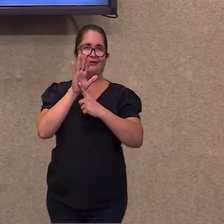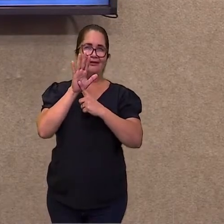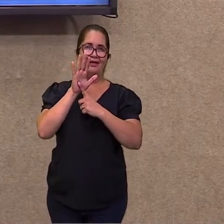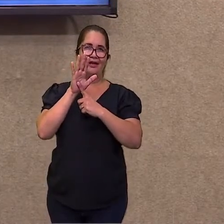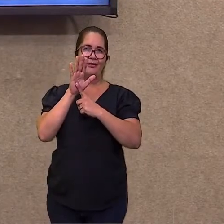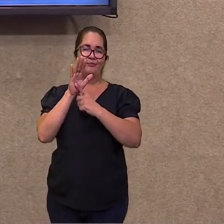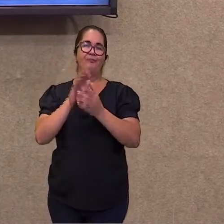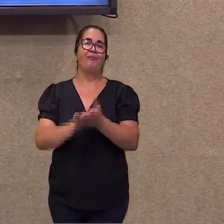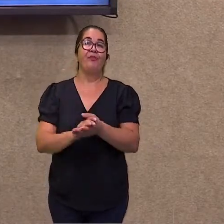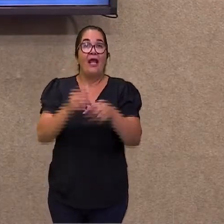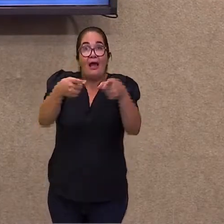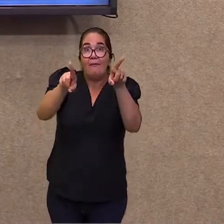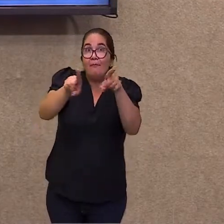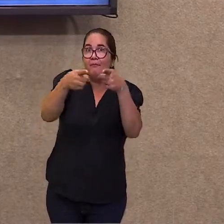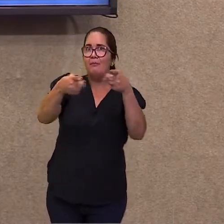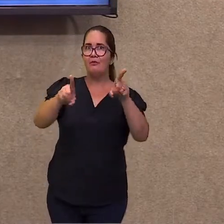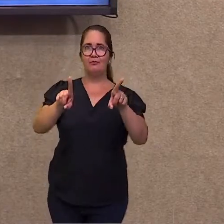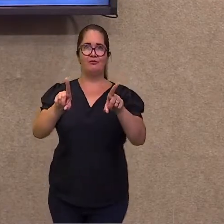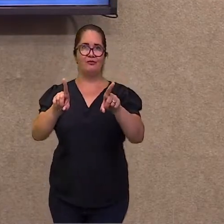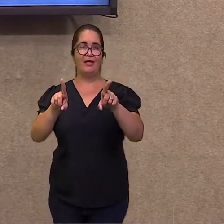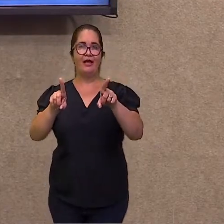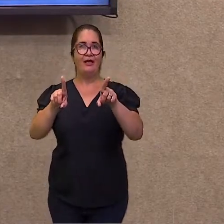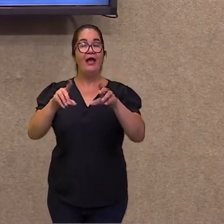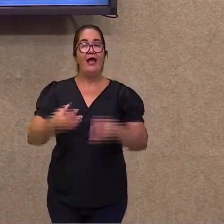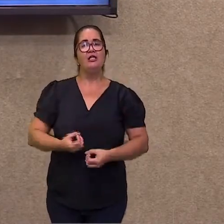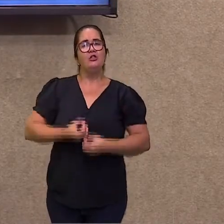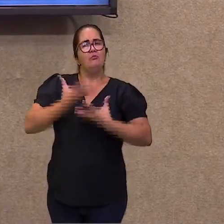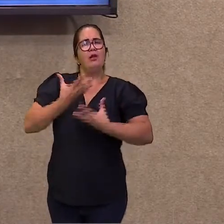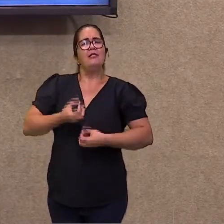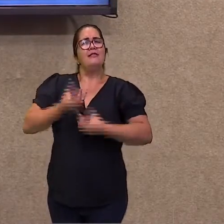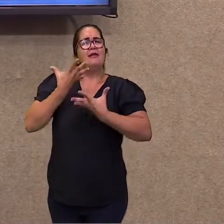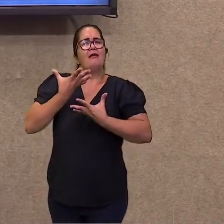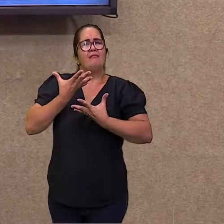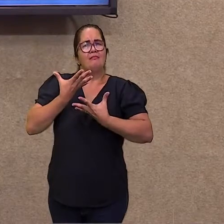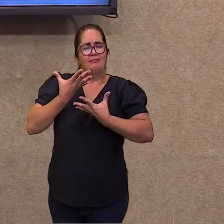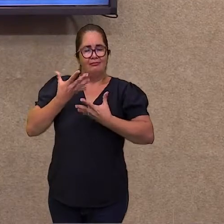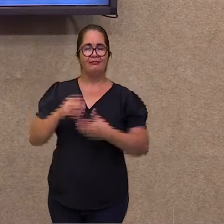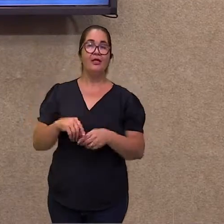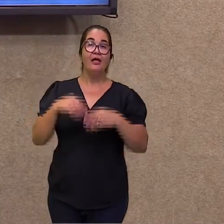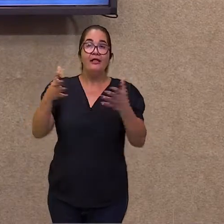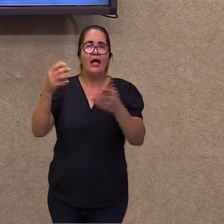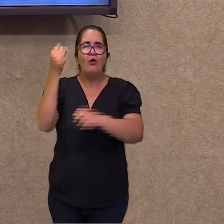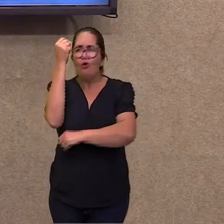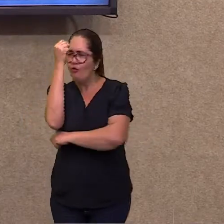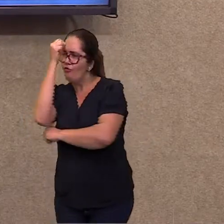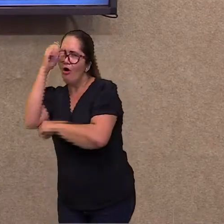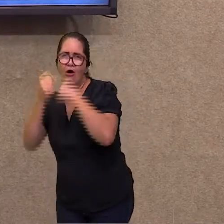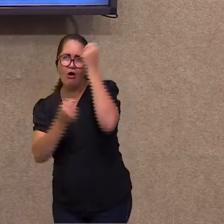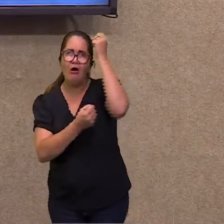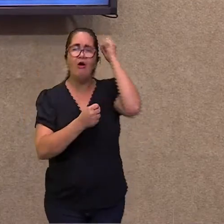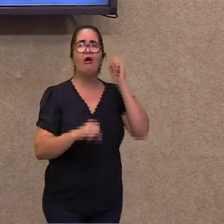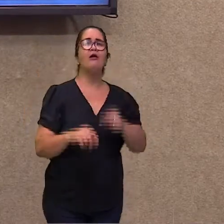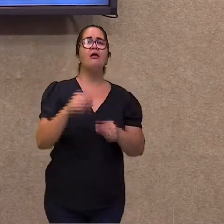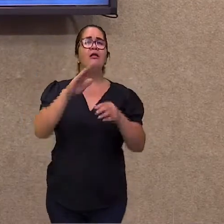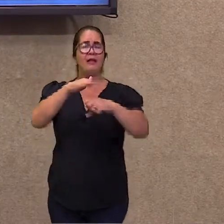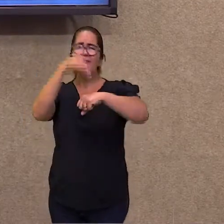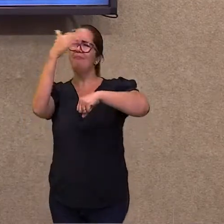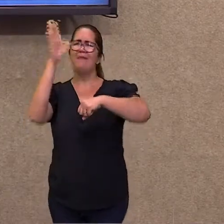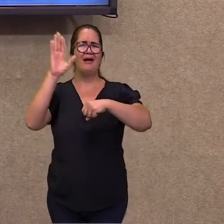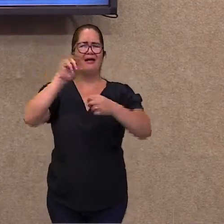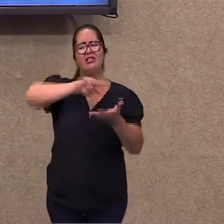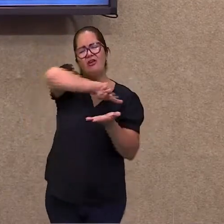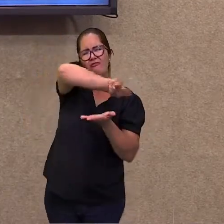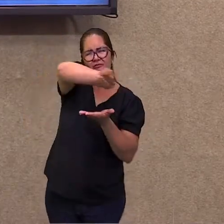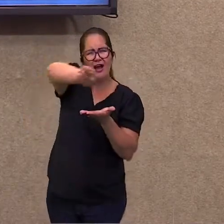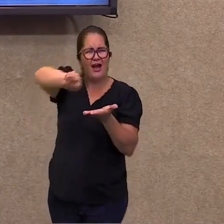Tem diferentes tipos de danças, né, gente? A gente conhece aqui mesmo falar, já falei do samba, do forró, o que mais que vocês conhecem? Tem vários tipos